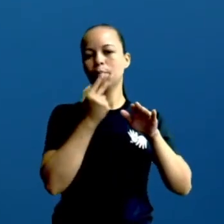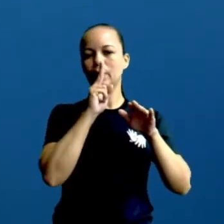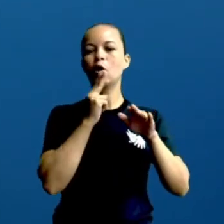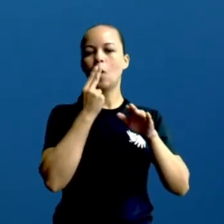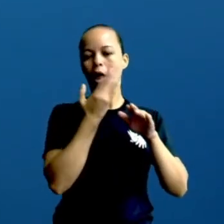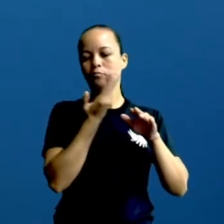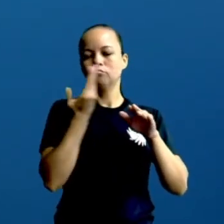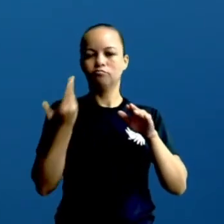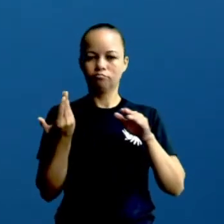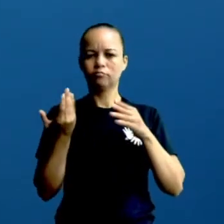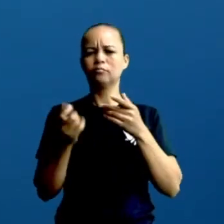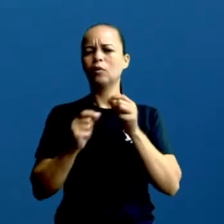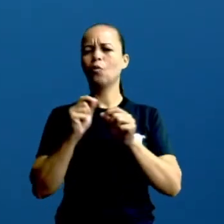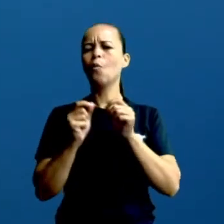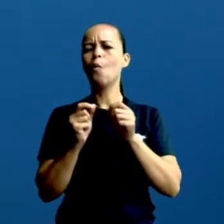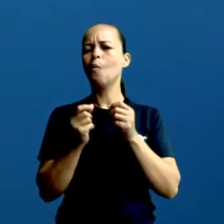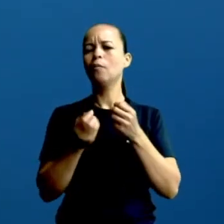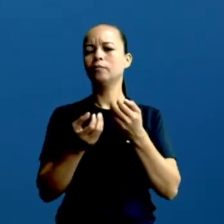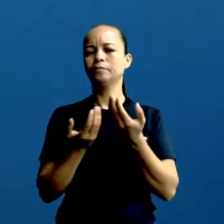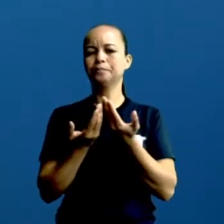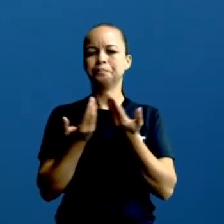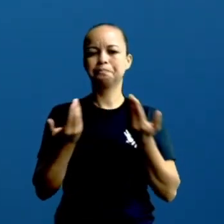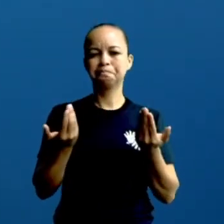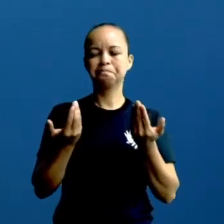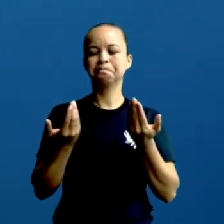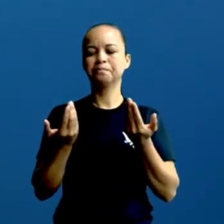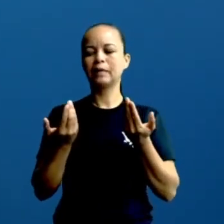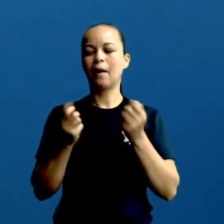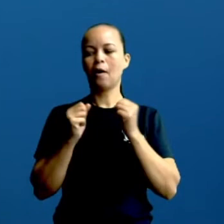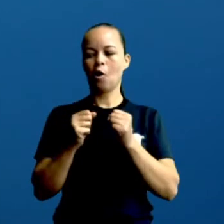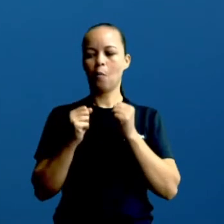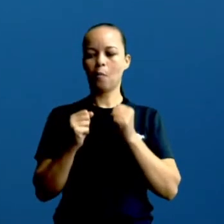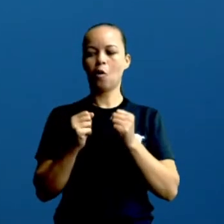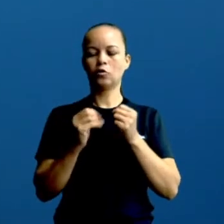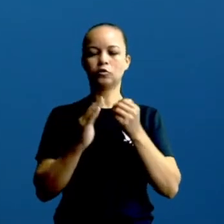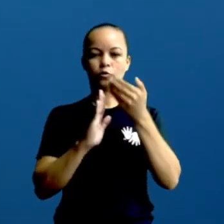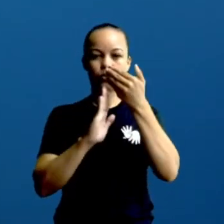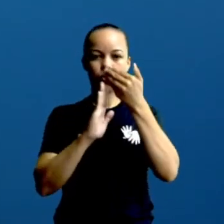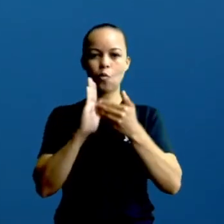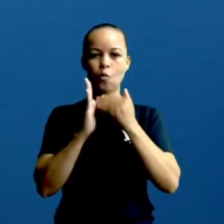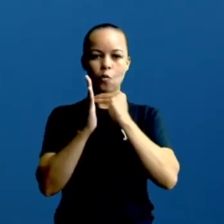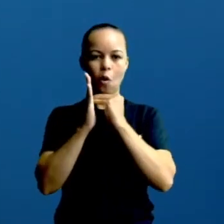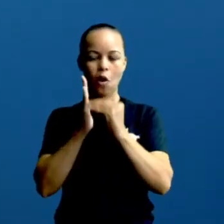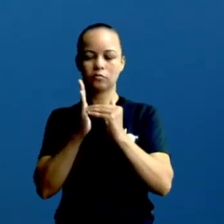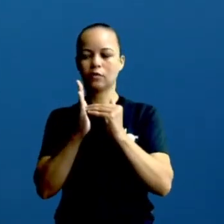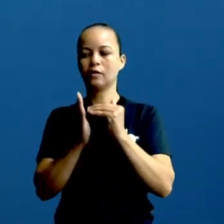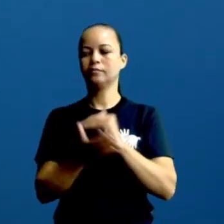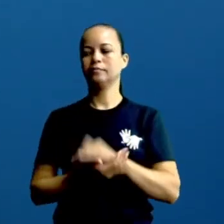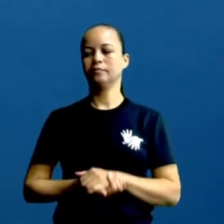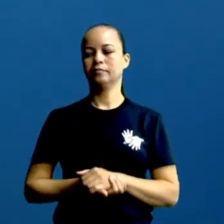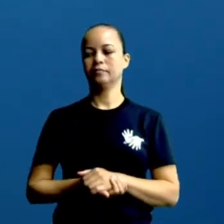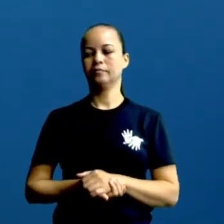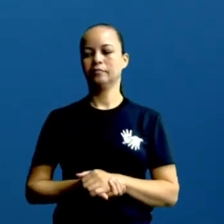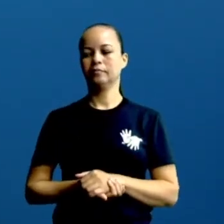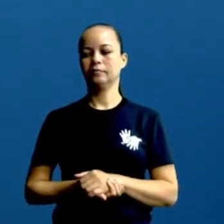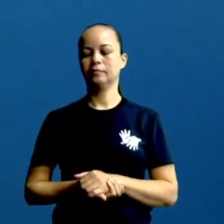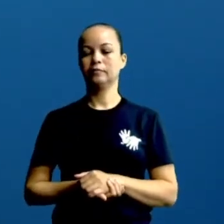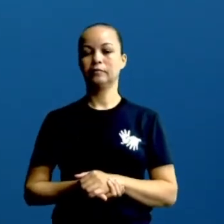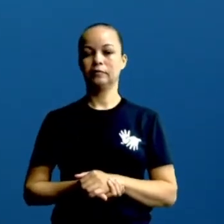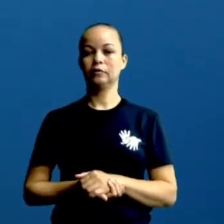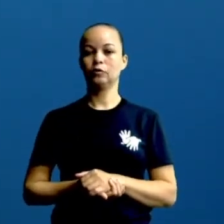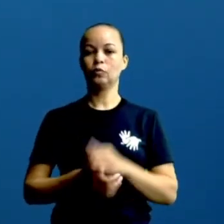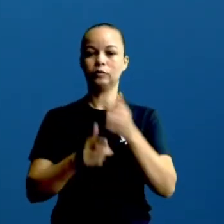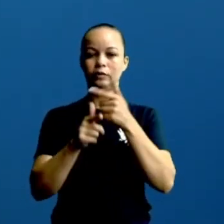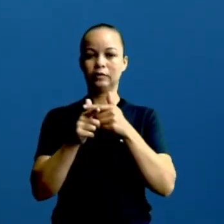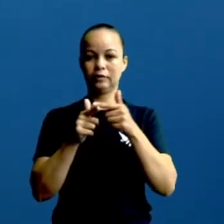um pouco como é que eu posso posso botar aqui ó ó é um tracinho